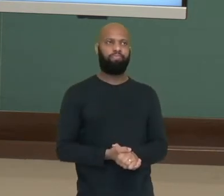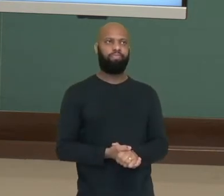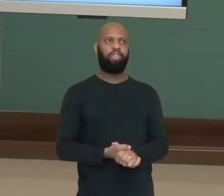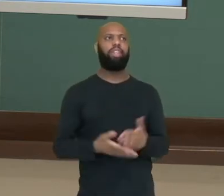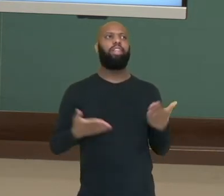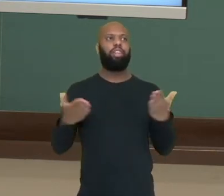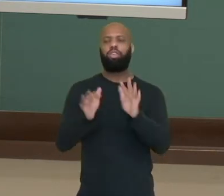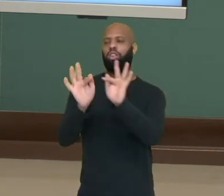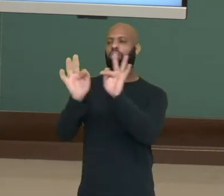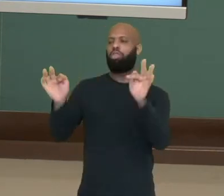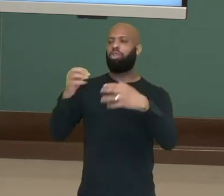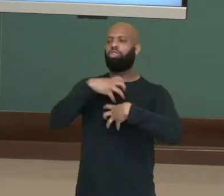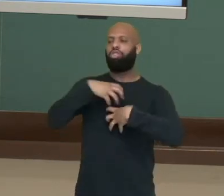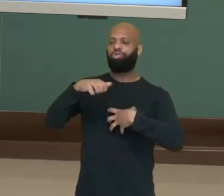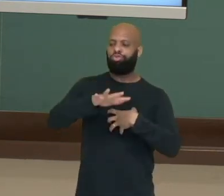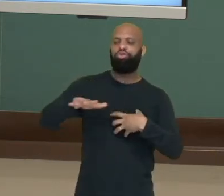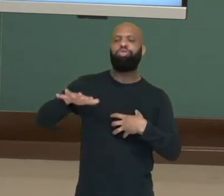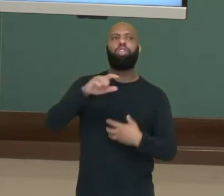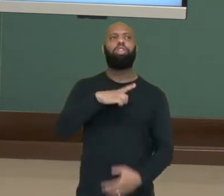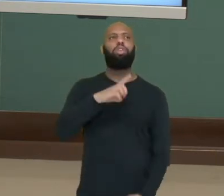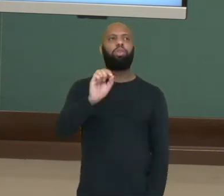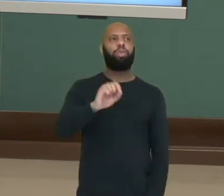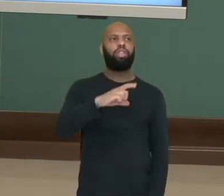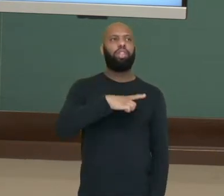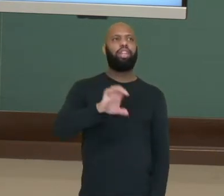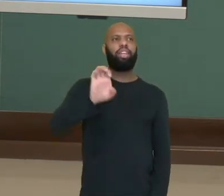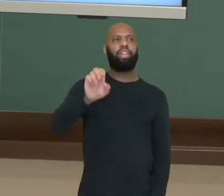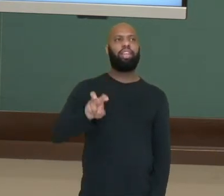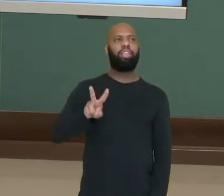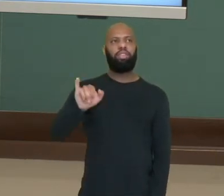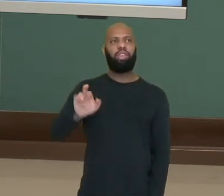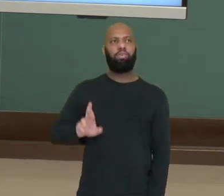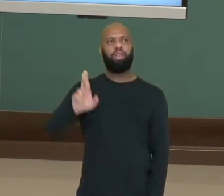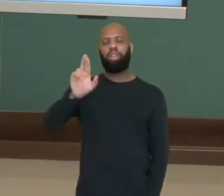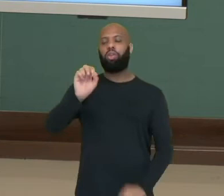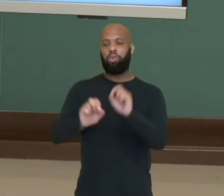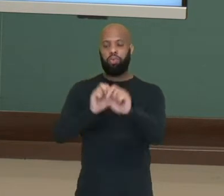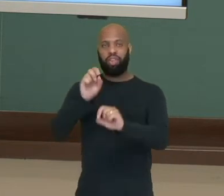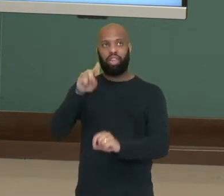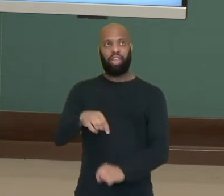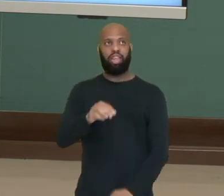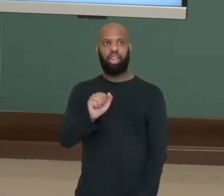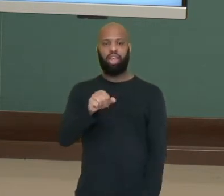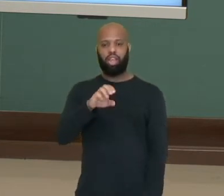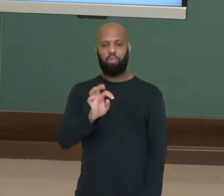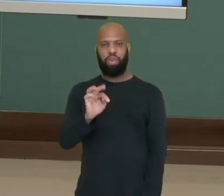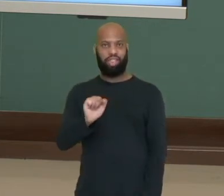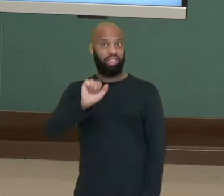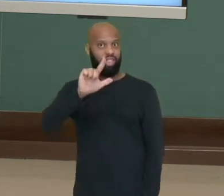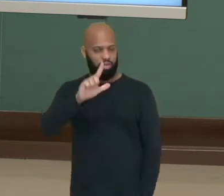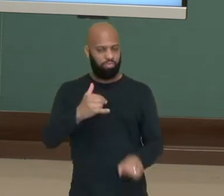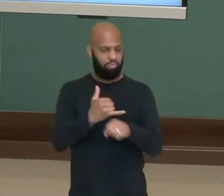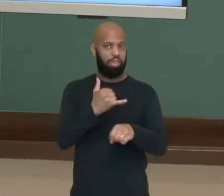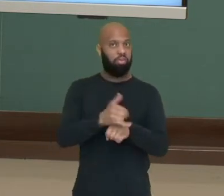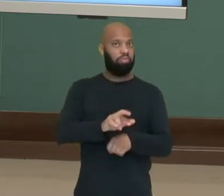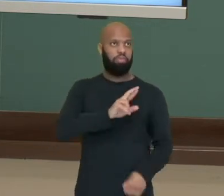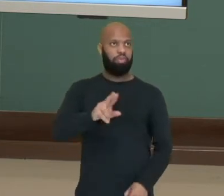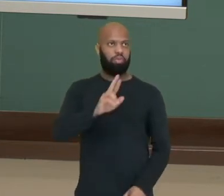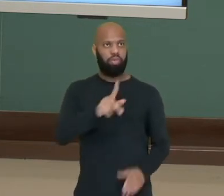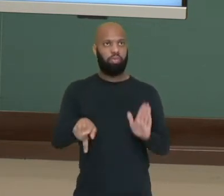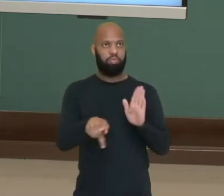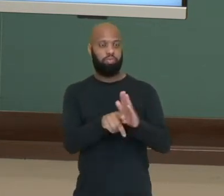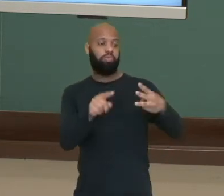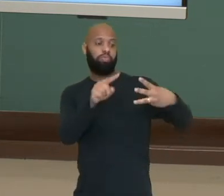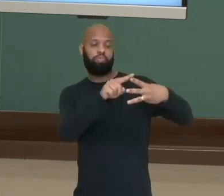E a fórmula geral, então? A gente tem o E para representar o elemento químico, nesse caso um ametal, para os óxidos